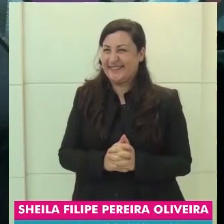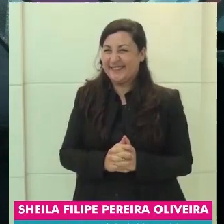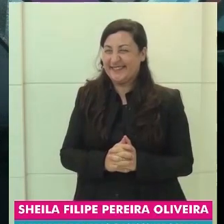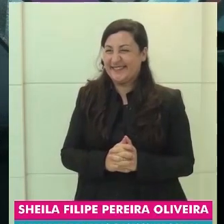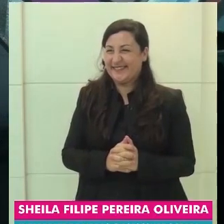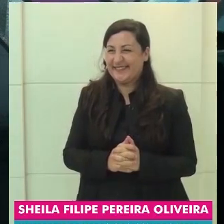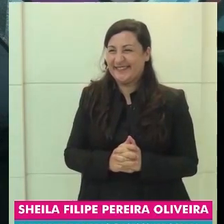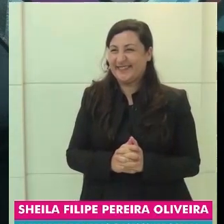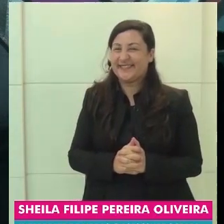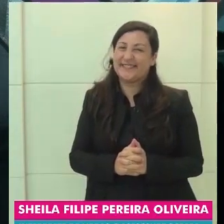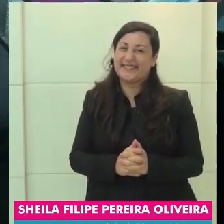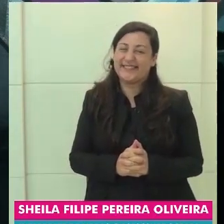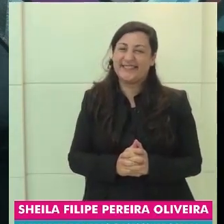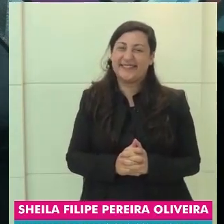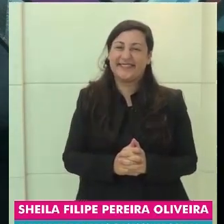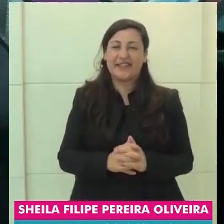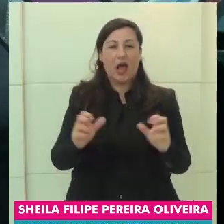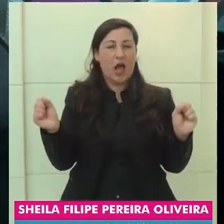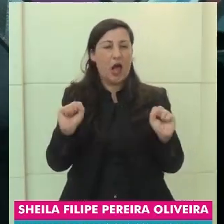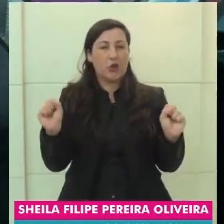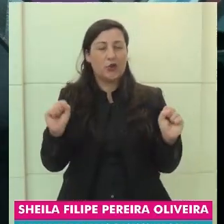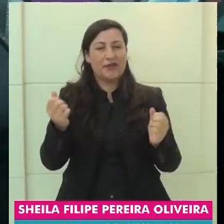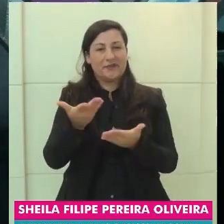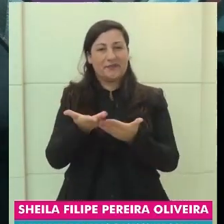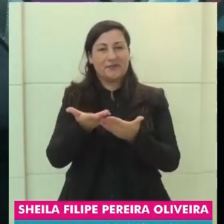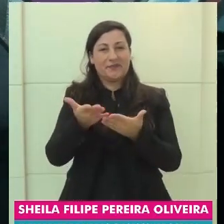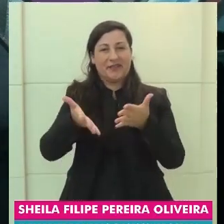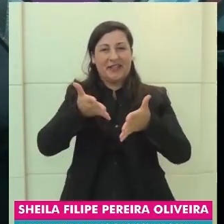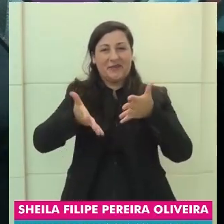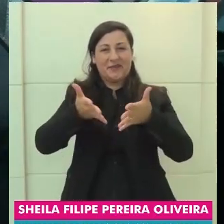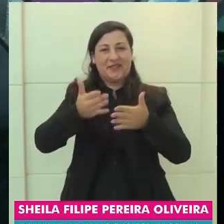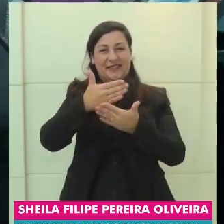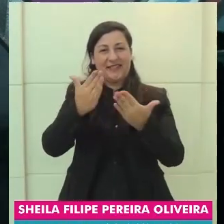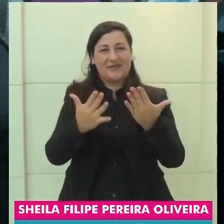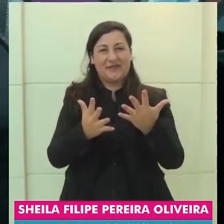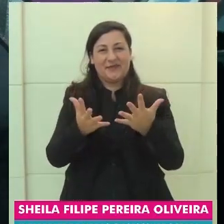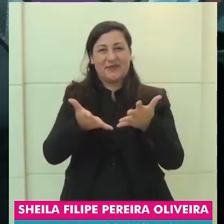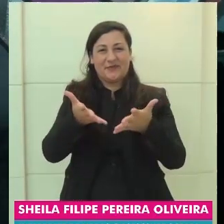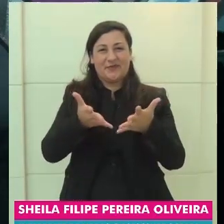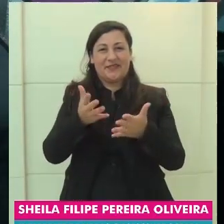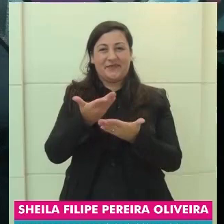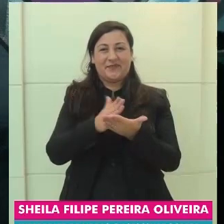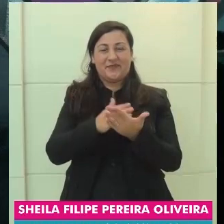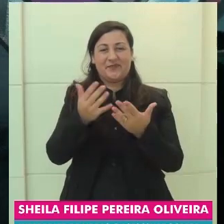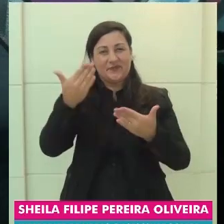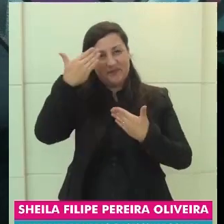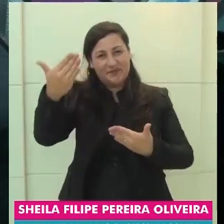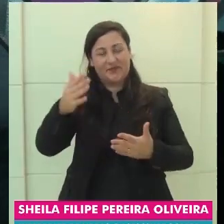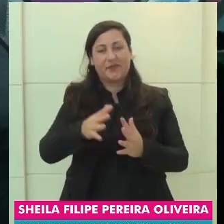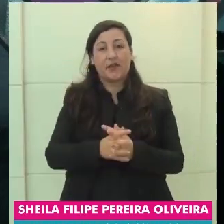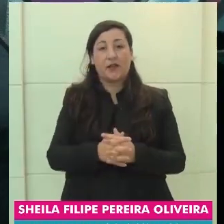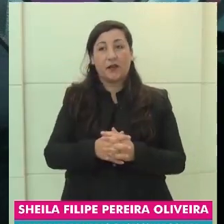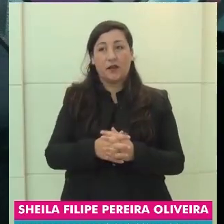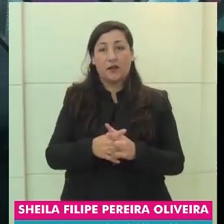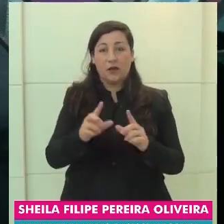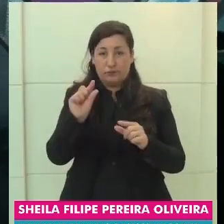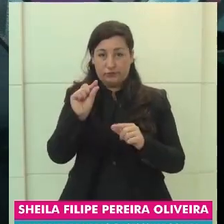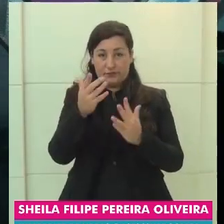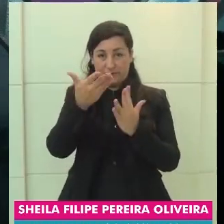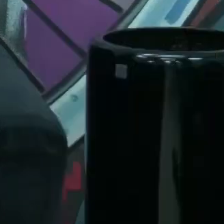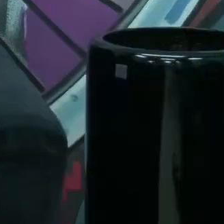Muito bom! Adorei! Vamos para o nosso intervalinho e voltamos em seguidinha com Nayara Delavé, que não